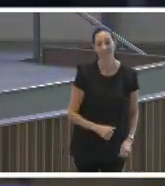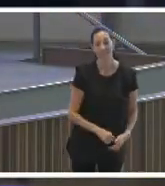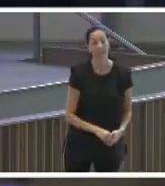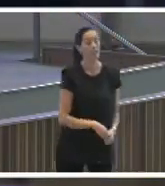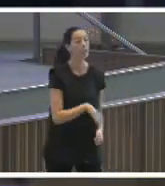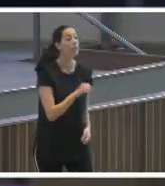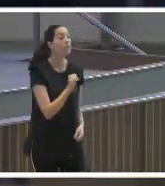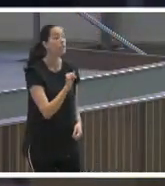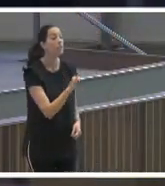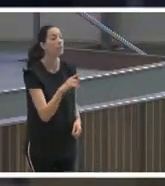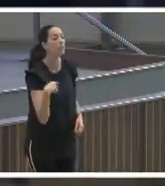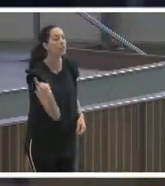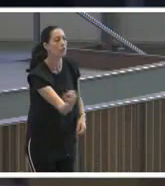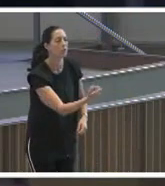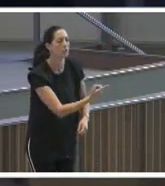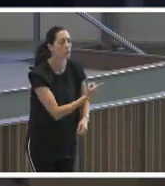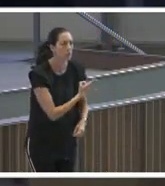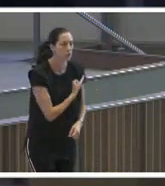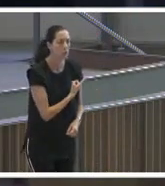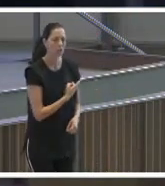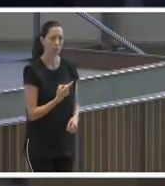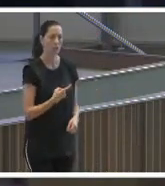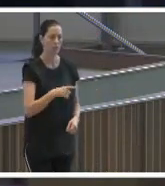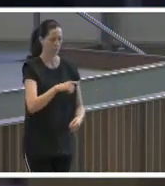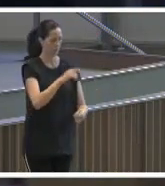autoridade espiritual de um homem de